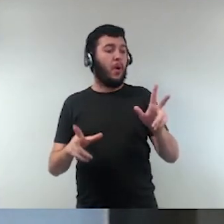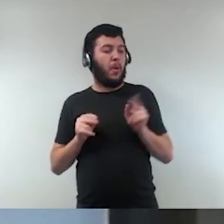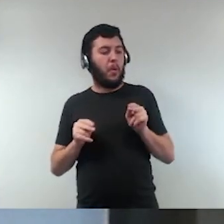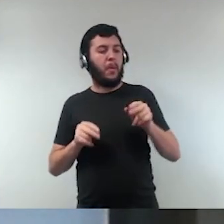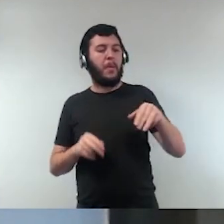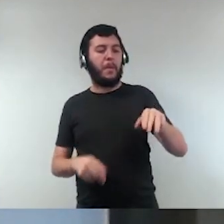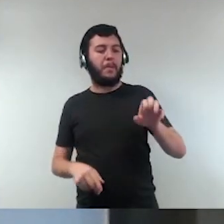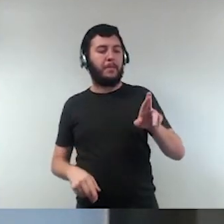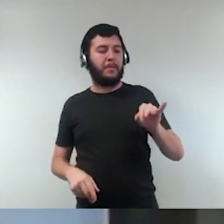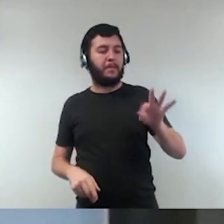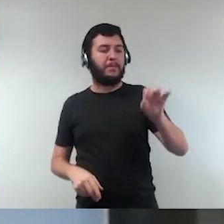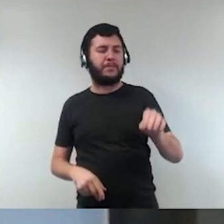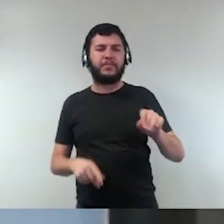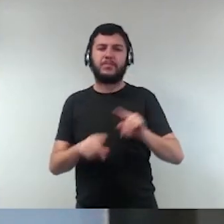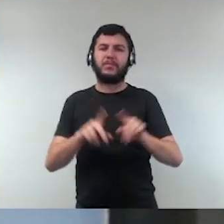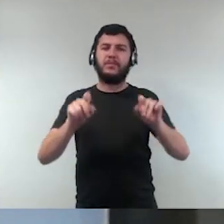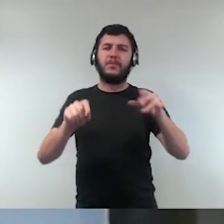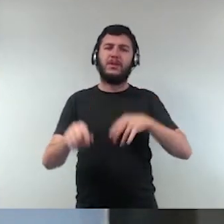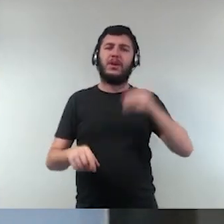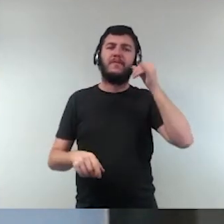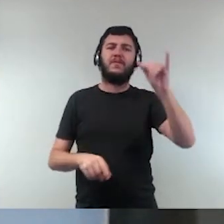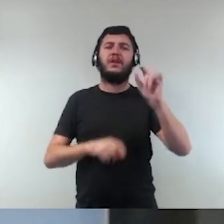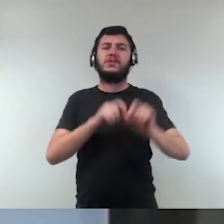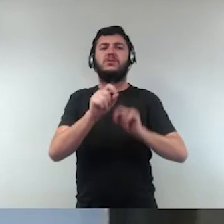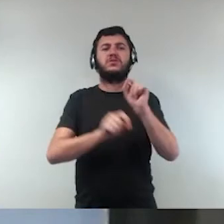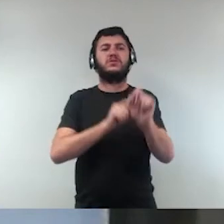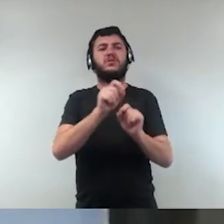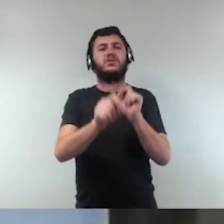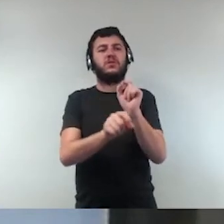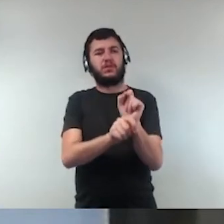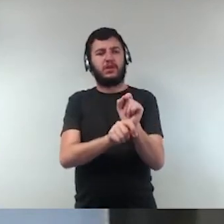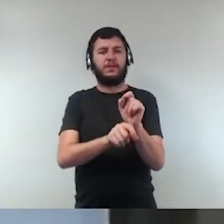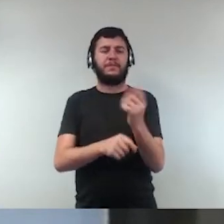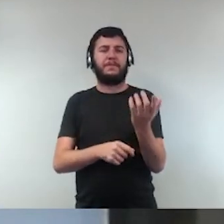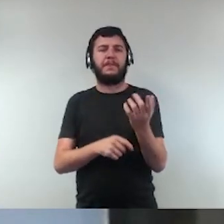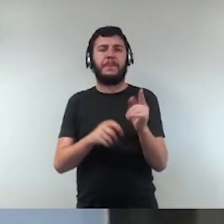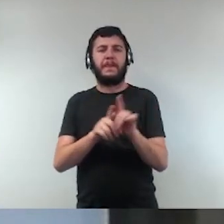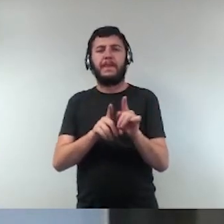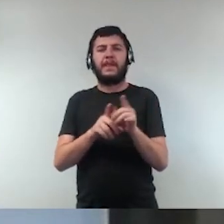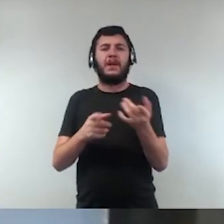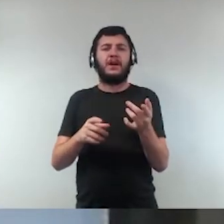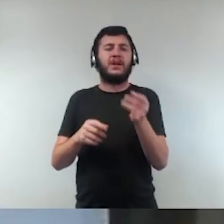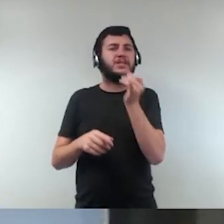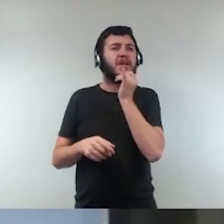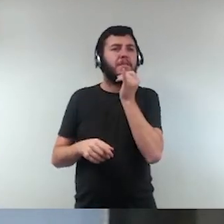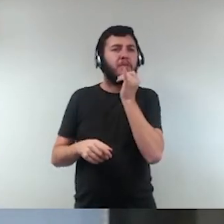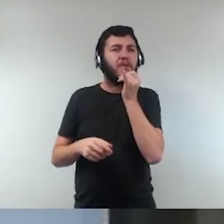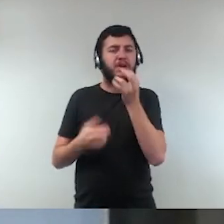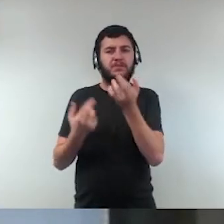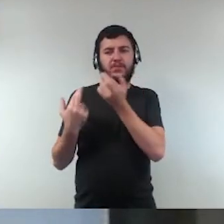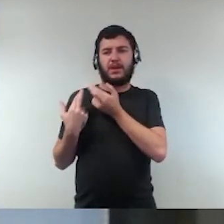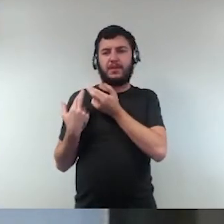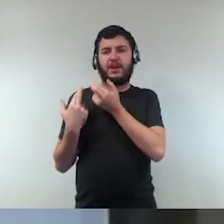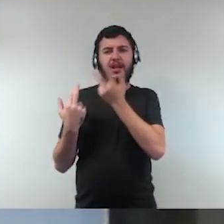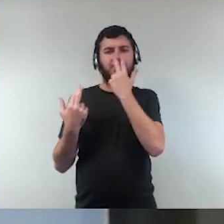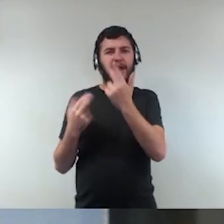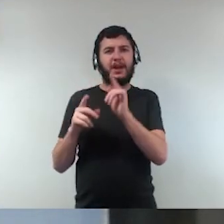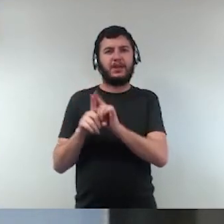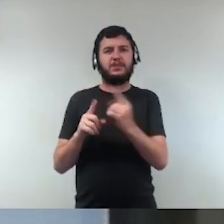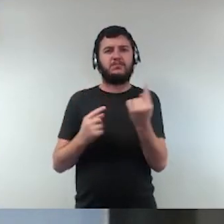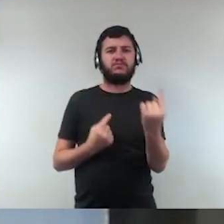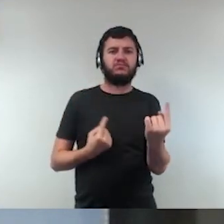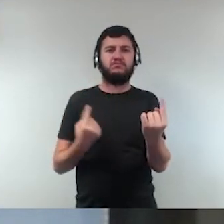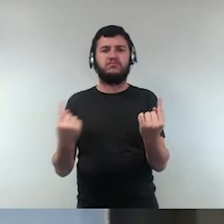constituam preclusões por assim dizer, numa bola dividida. E fico mais